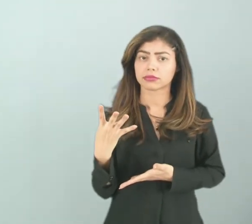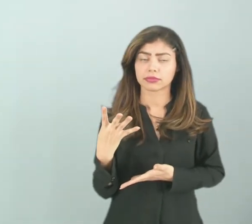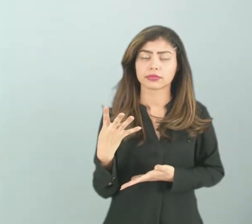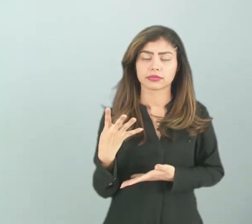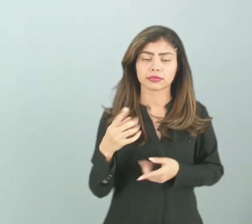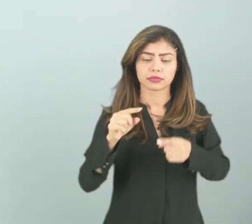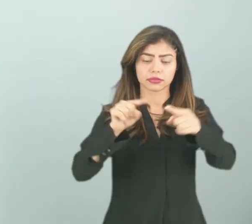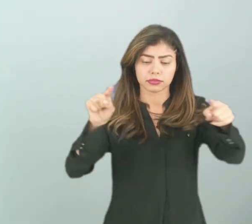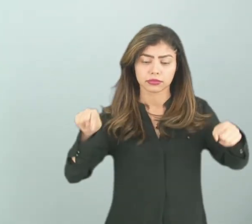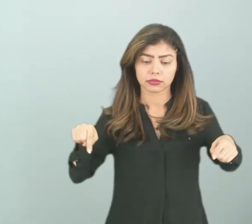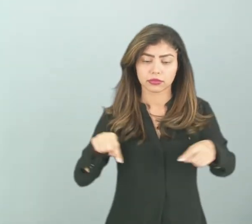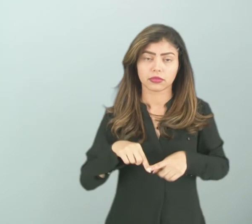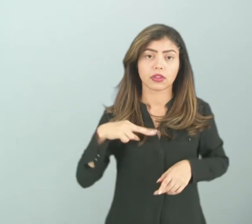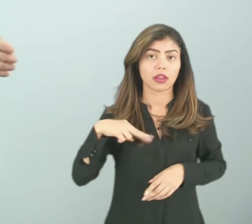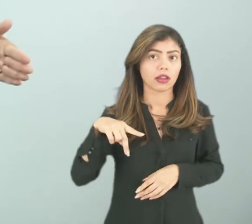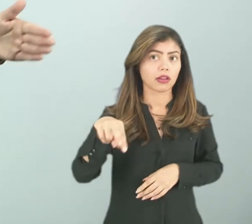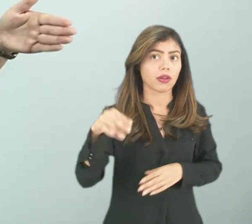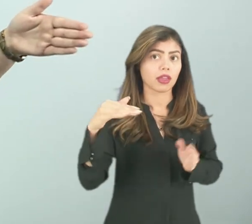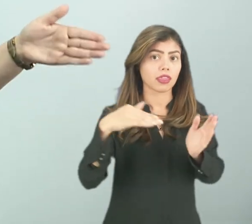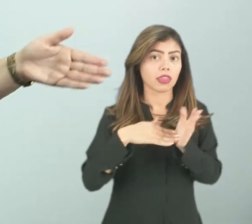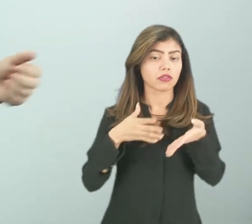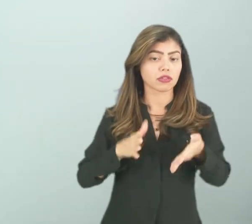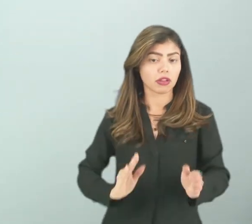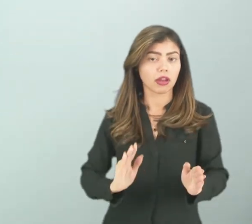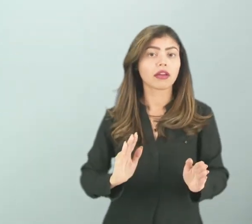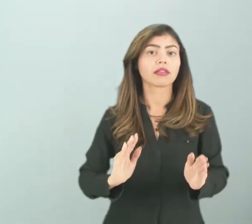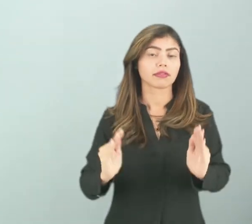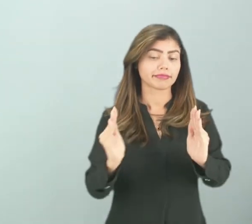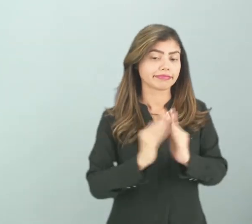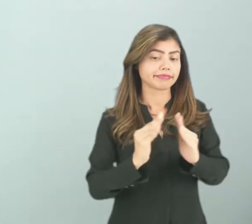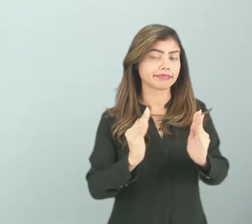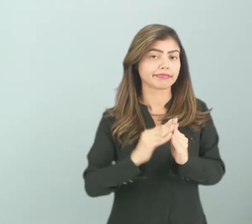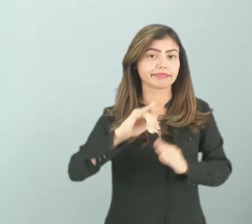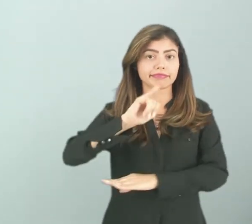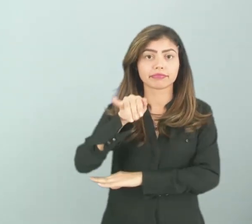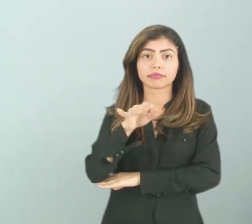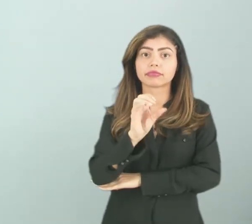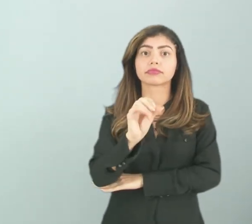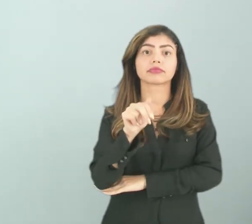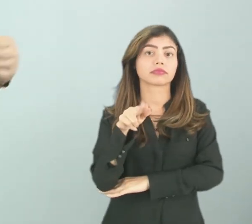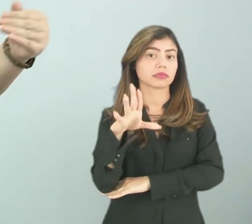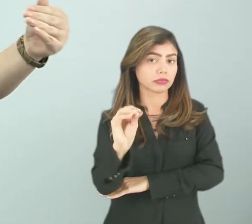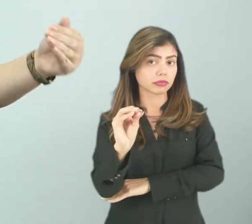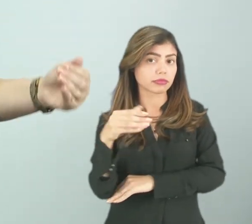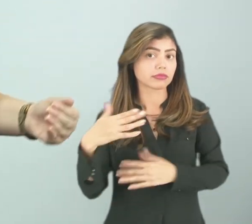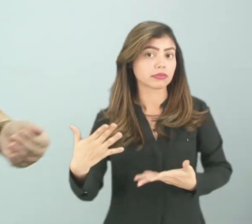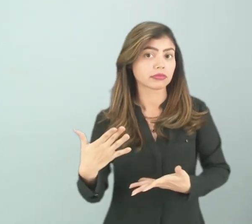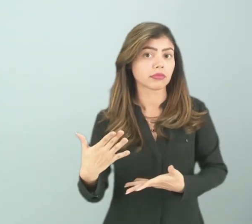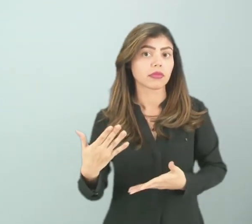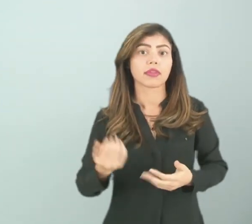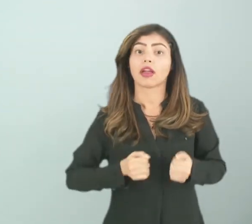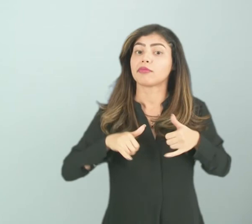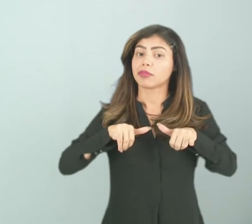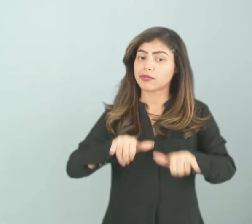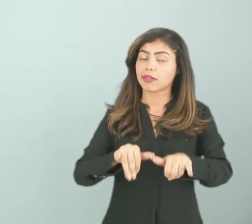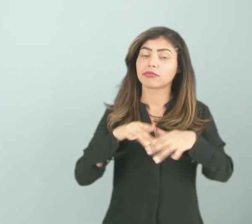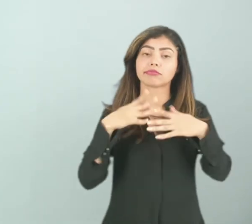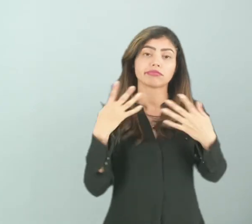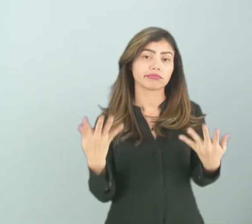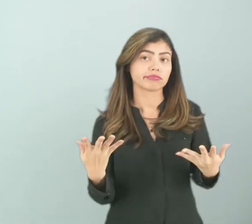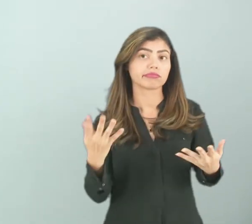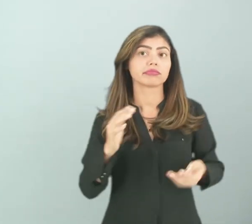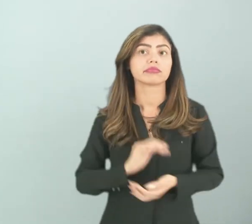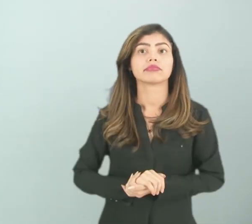Quantas quadras eu ando para chegar até a casa do João? Quantas quadras eu ando para chegar até o supermercado? Não